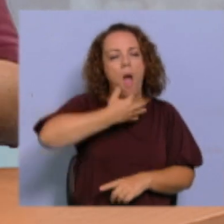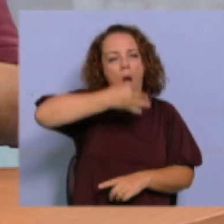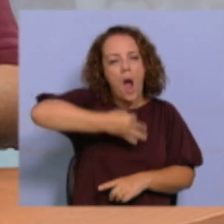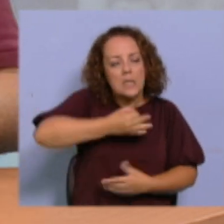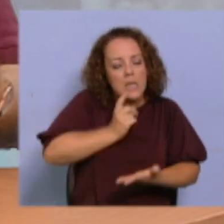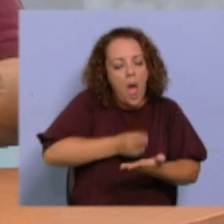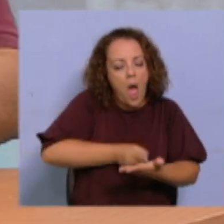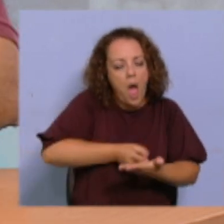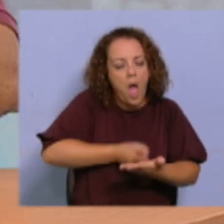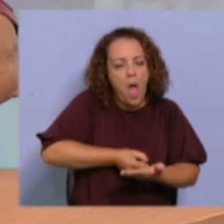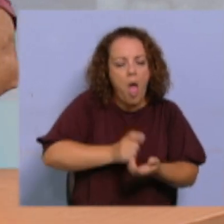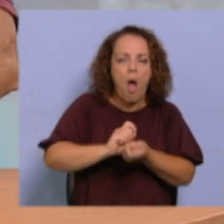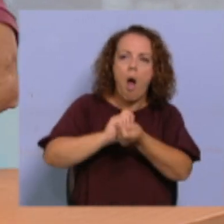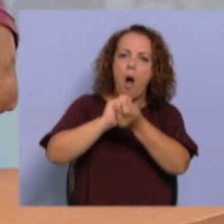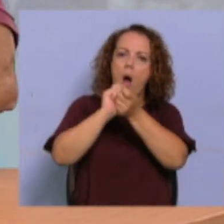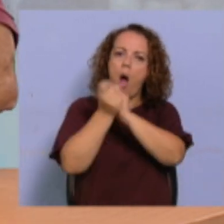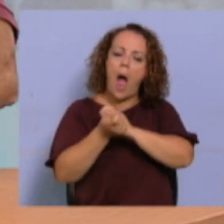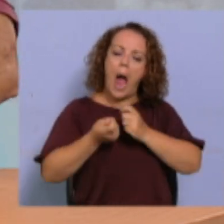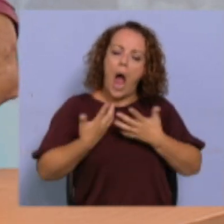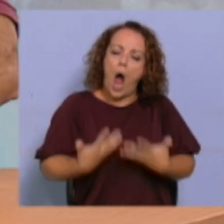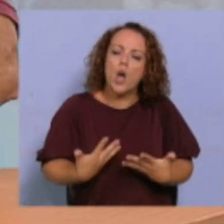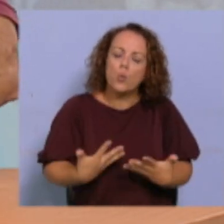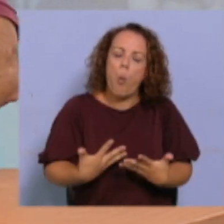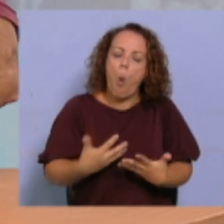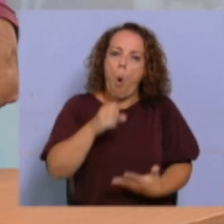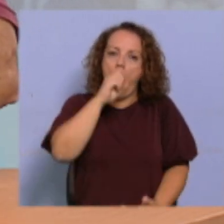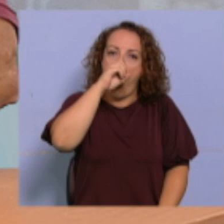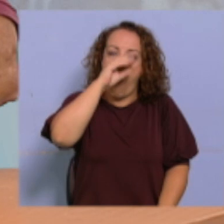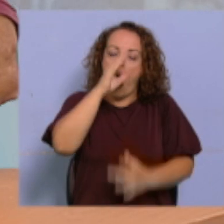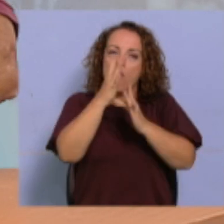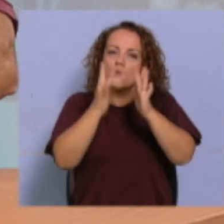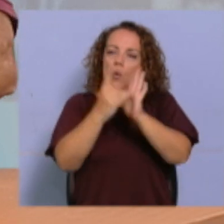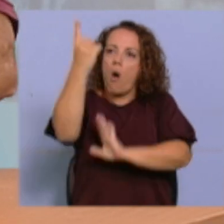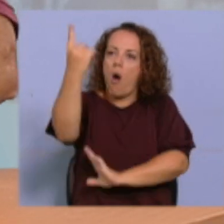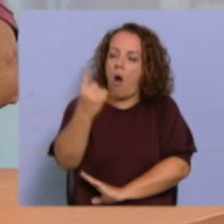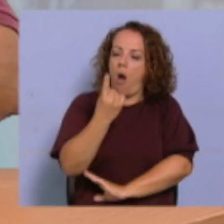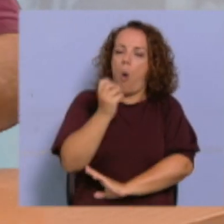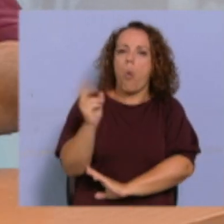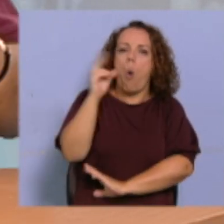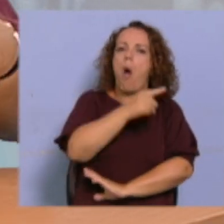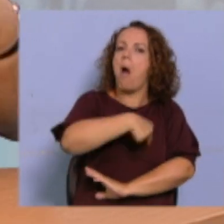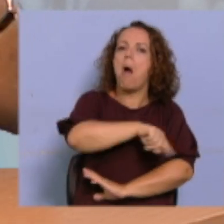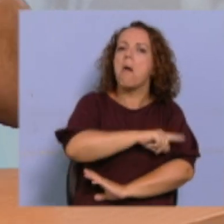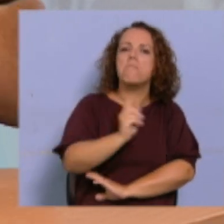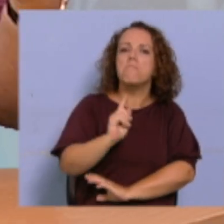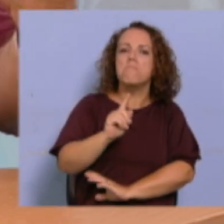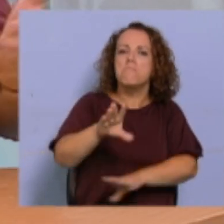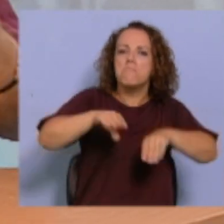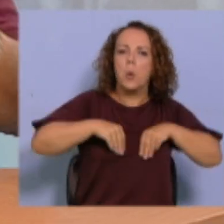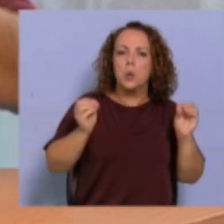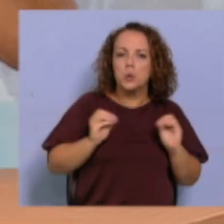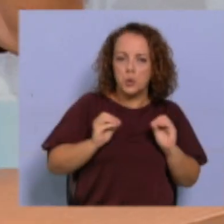é? Com a novidade que Jesus trazia. Ao passo que as pessoas que